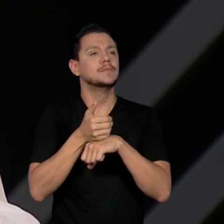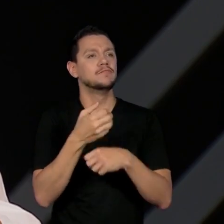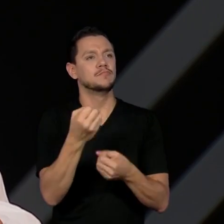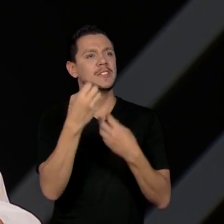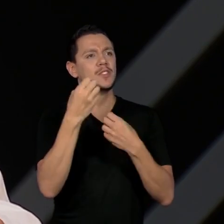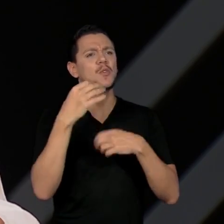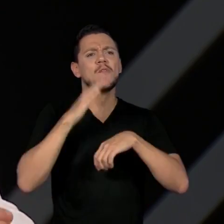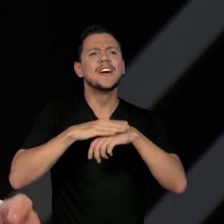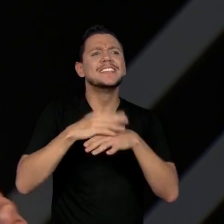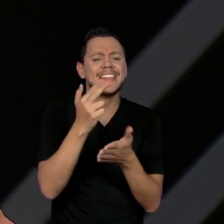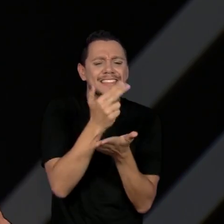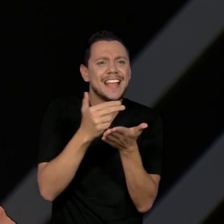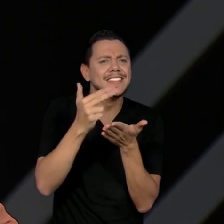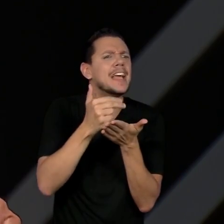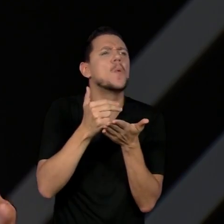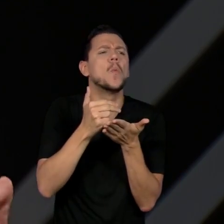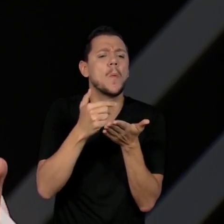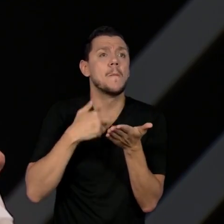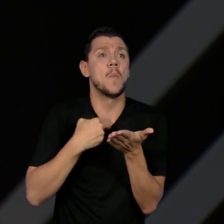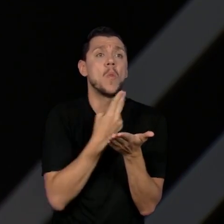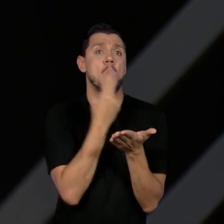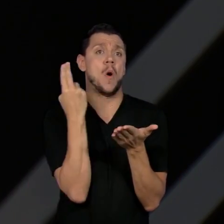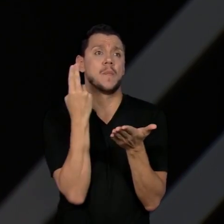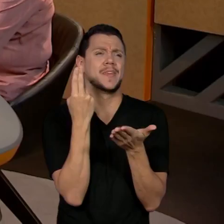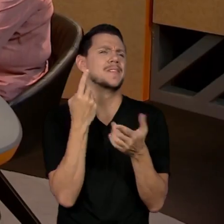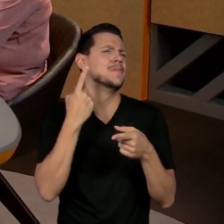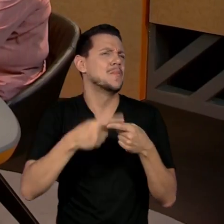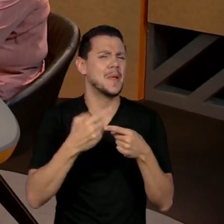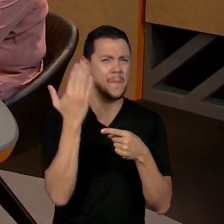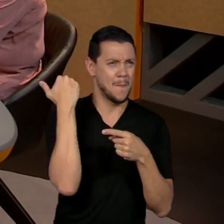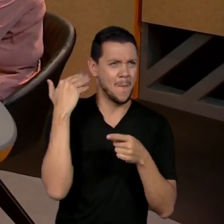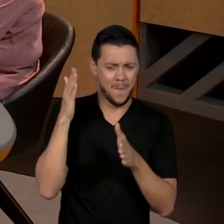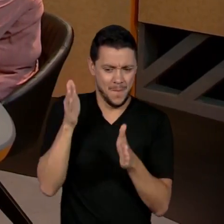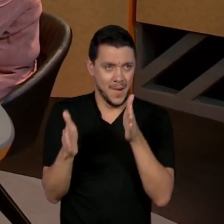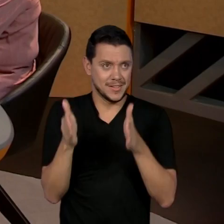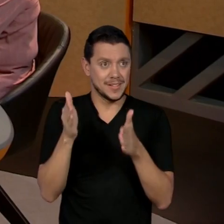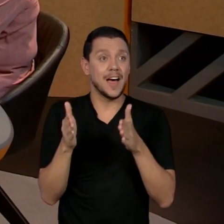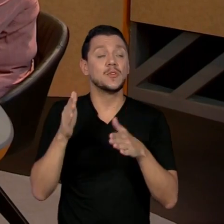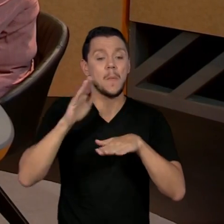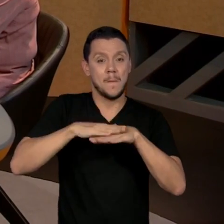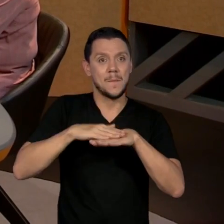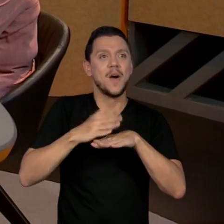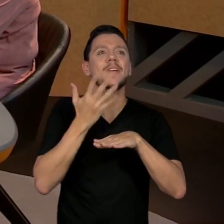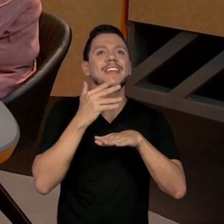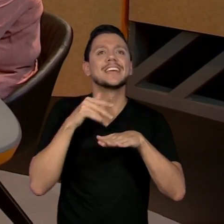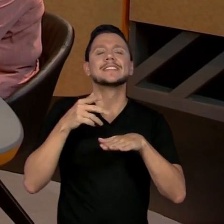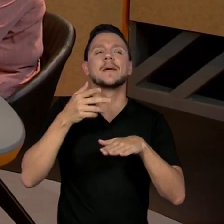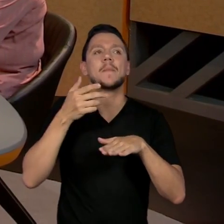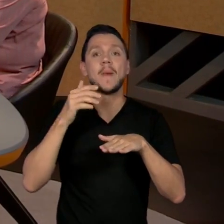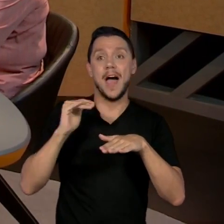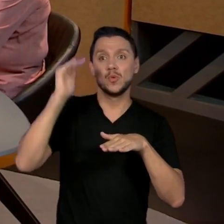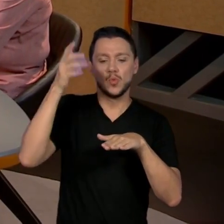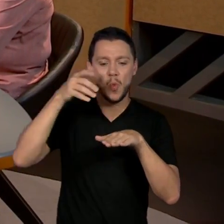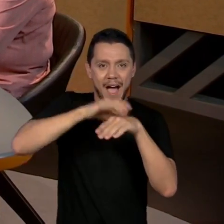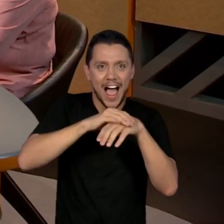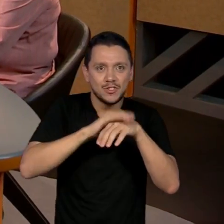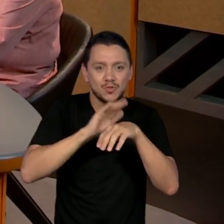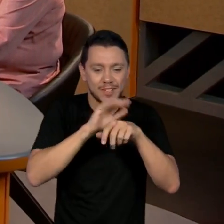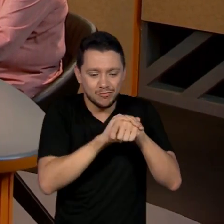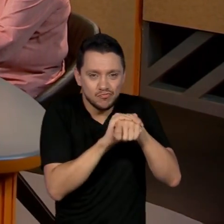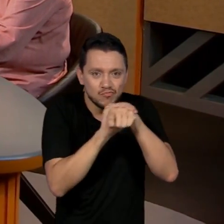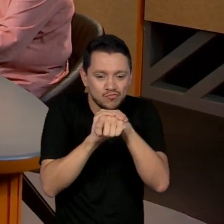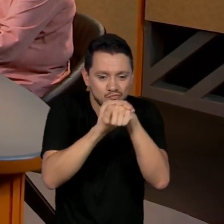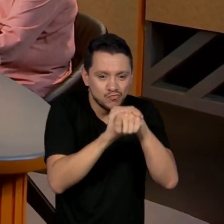meu nome, porque na época as pessoas seguravam a mão da criança para ajudar a